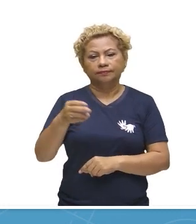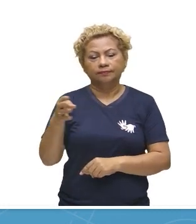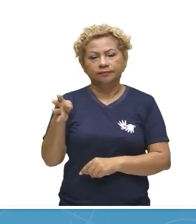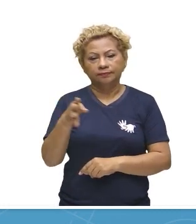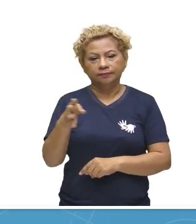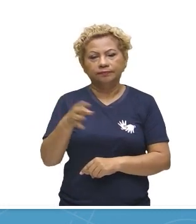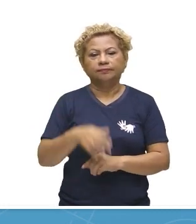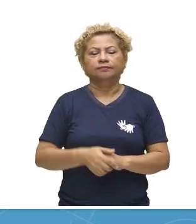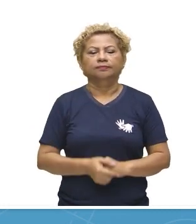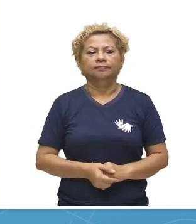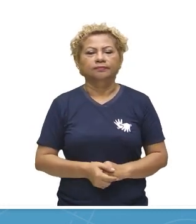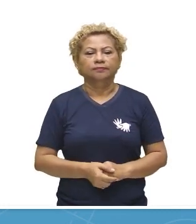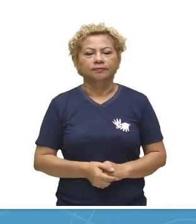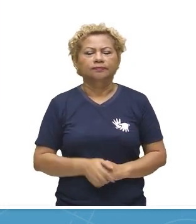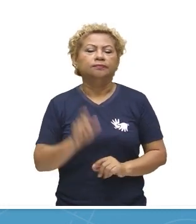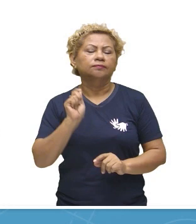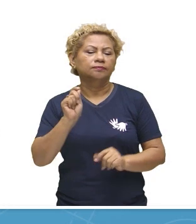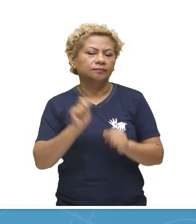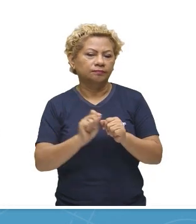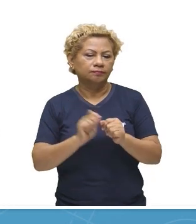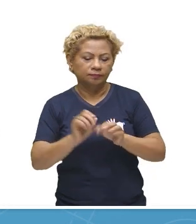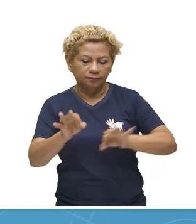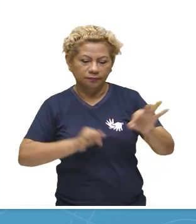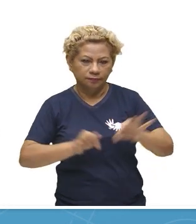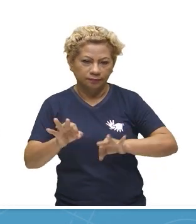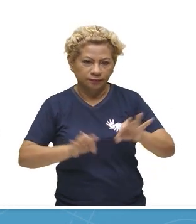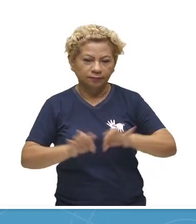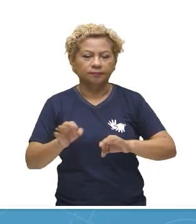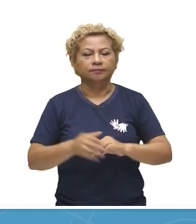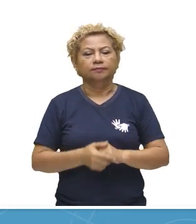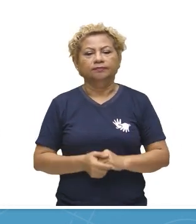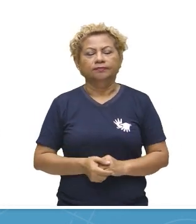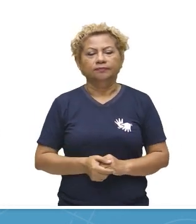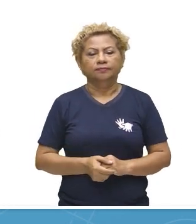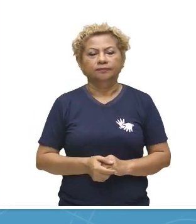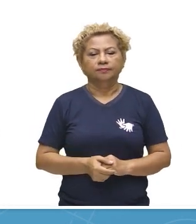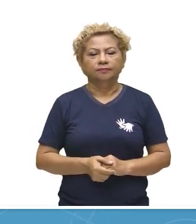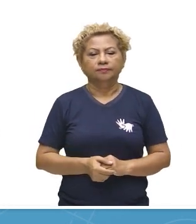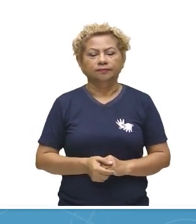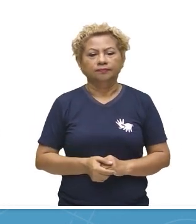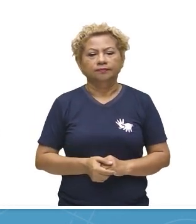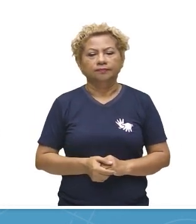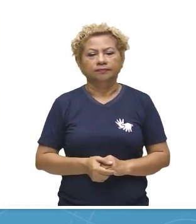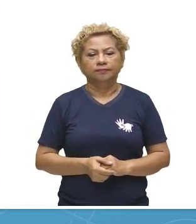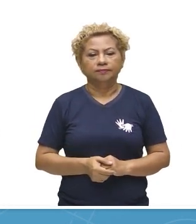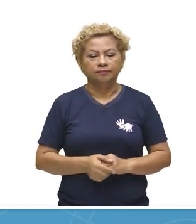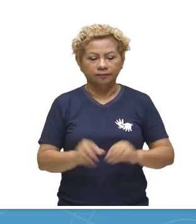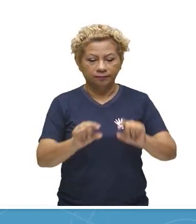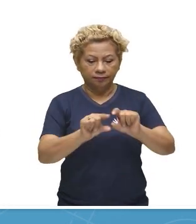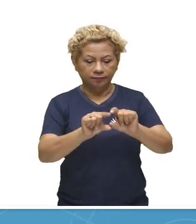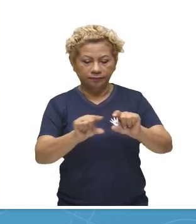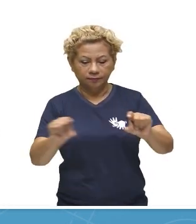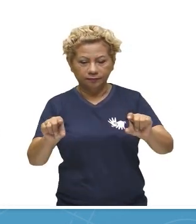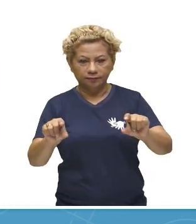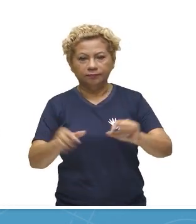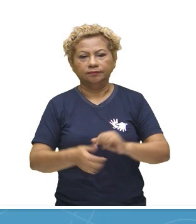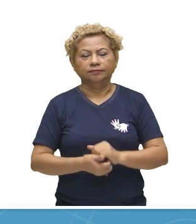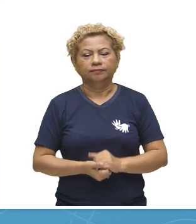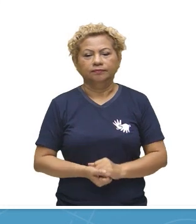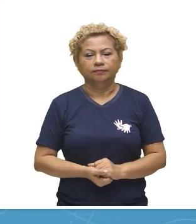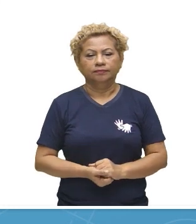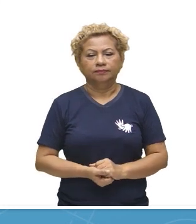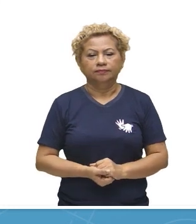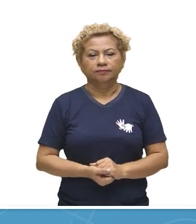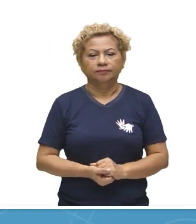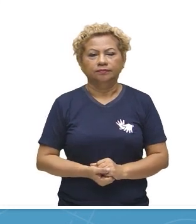fatores primos. Aí, o que eu vou fazer? Eu vou colocar eles de 2 em 2. Ó, 2 em 2 eu vou